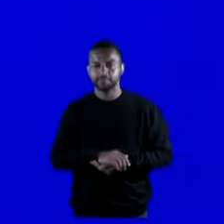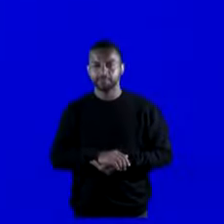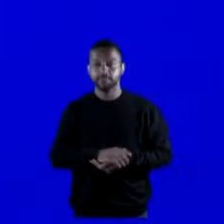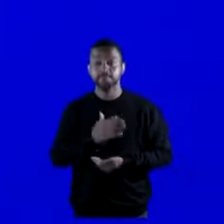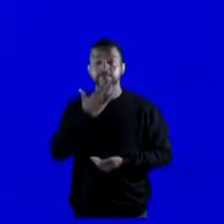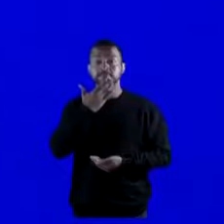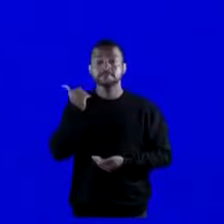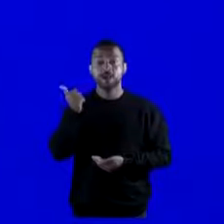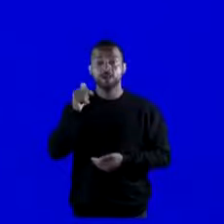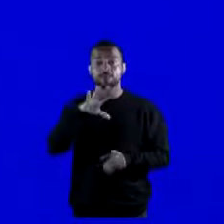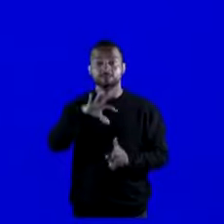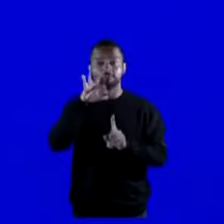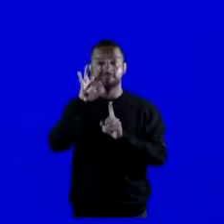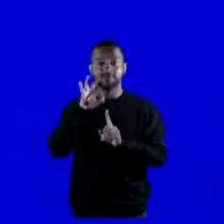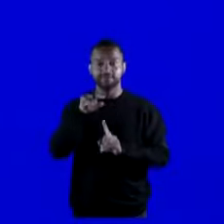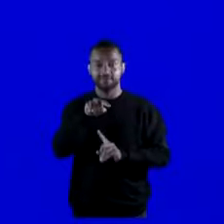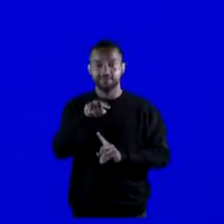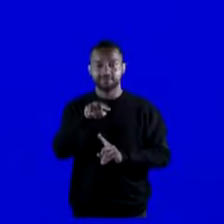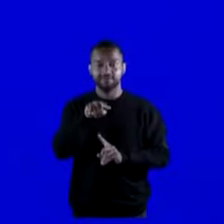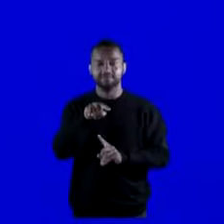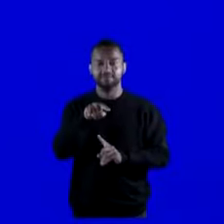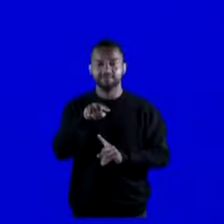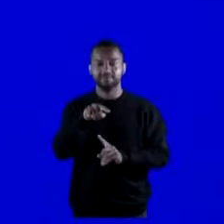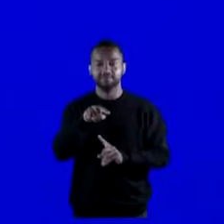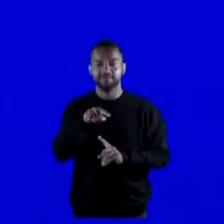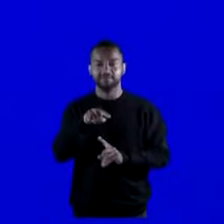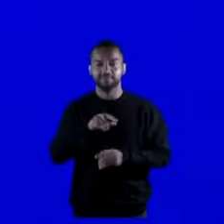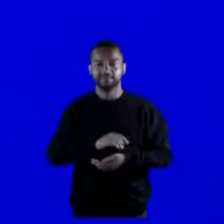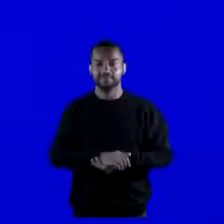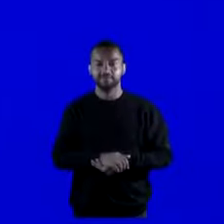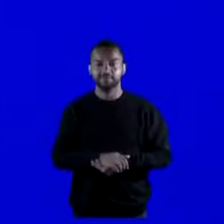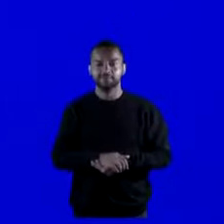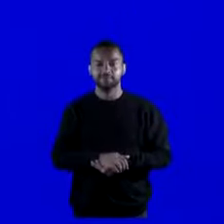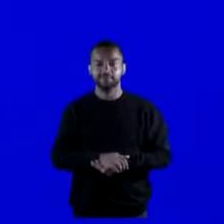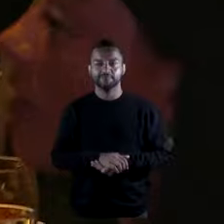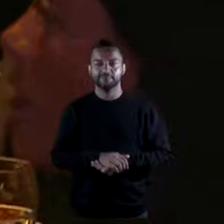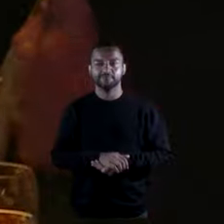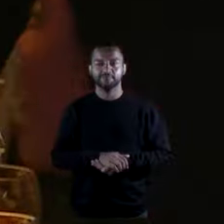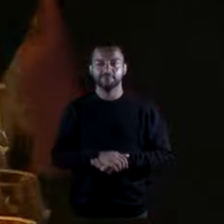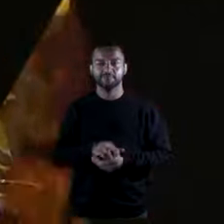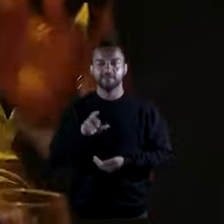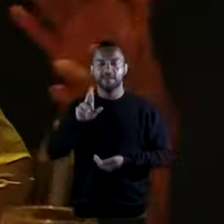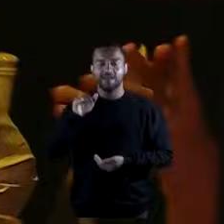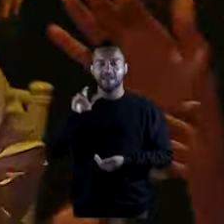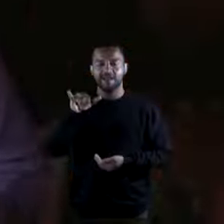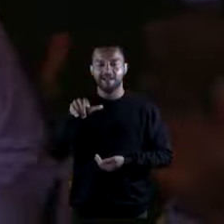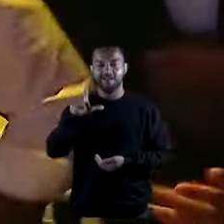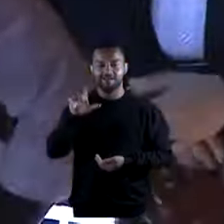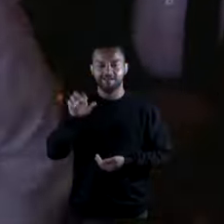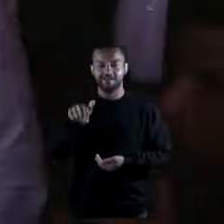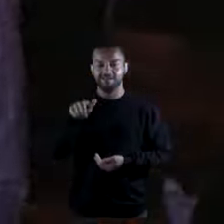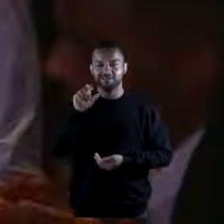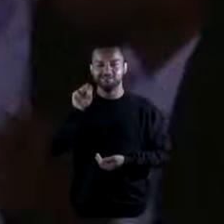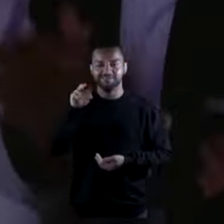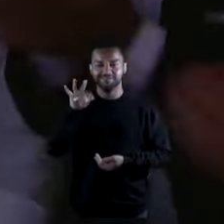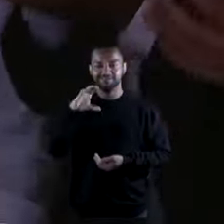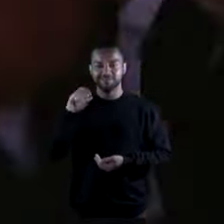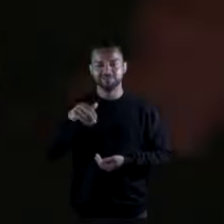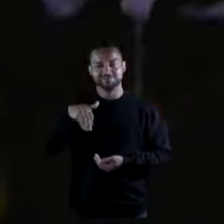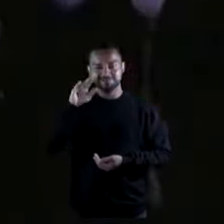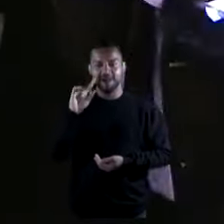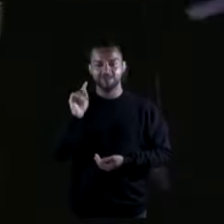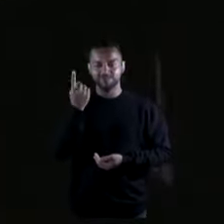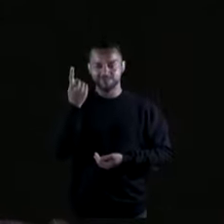lateral direito do Paulistão Sicredi 2024 é o Rainer dos Santos, mais um representante do Peixe no